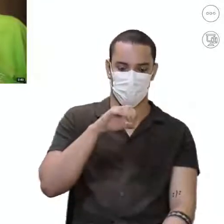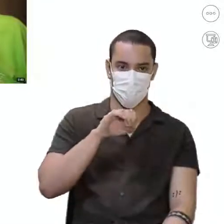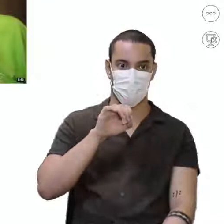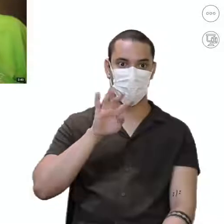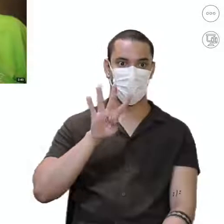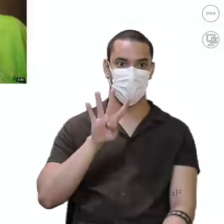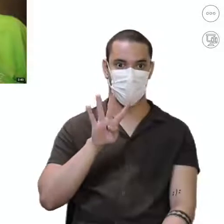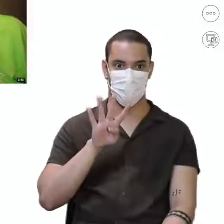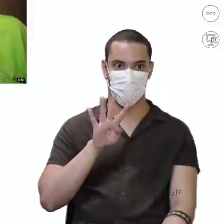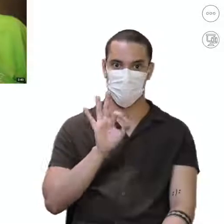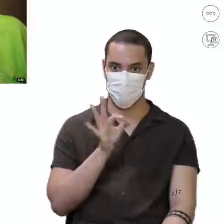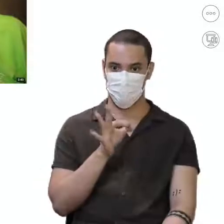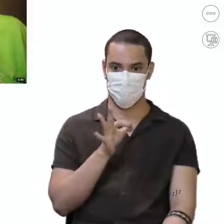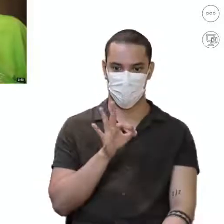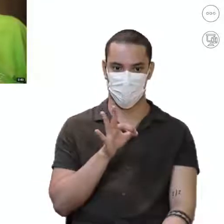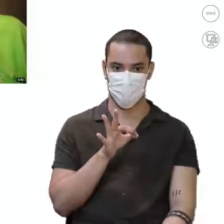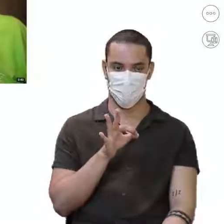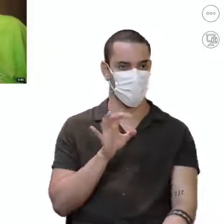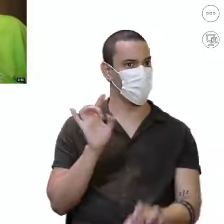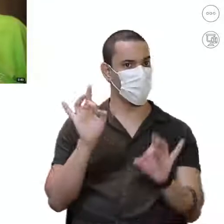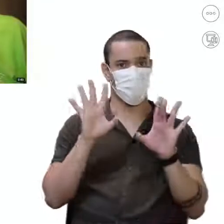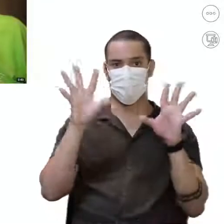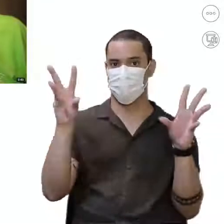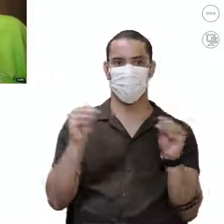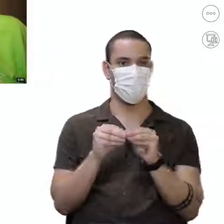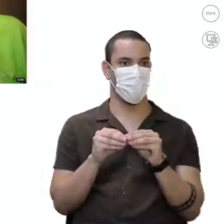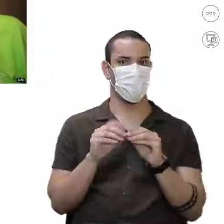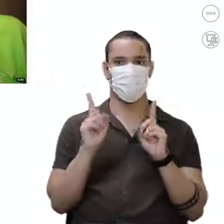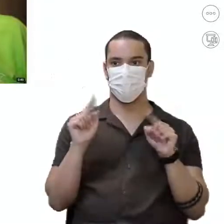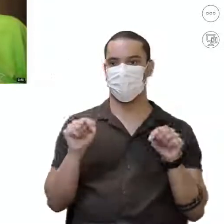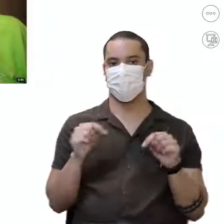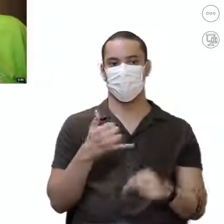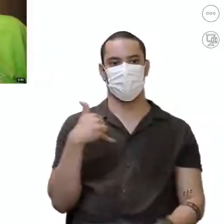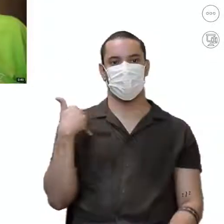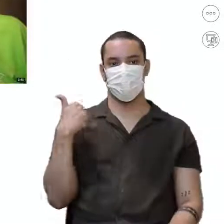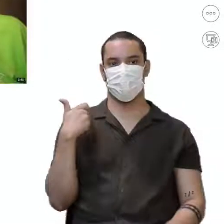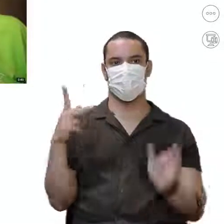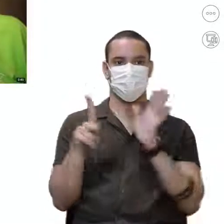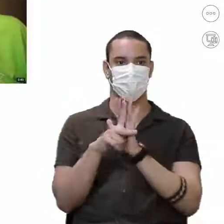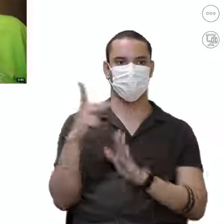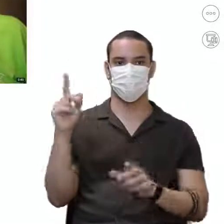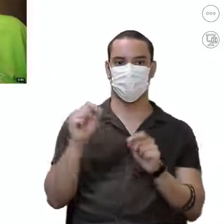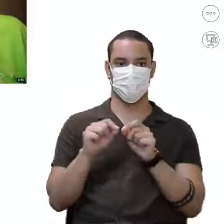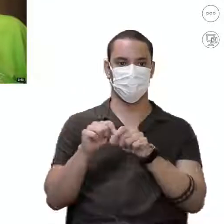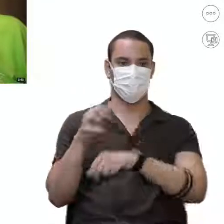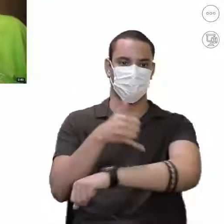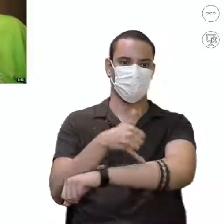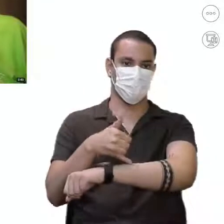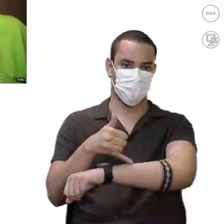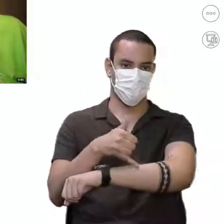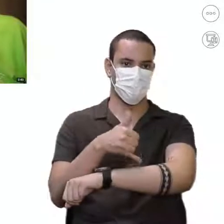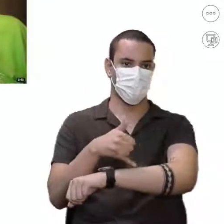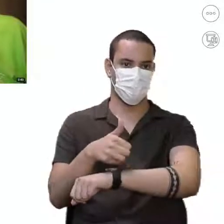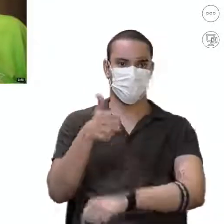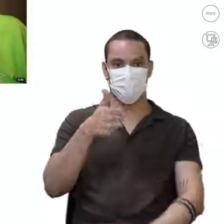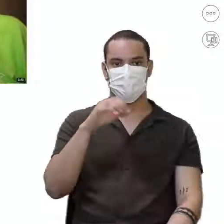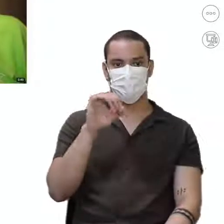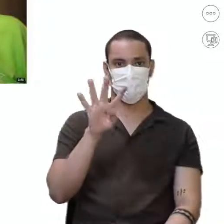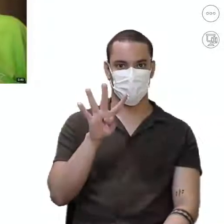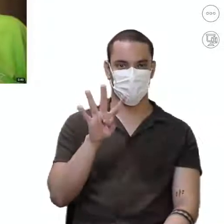aqui, 104. Só pode ser, obviamente, a idade que ele fez a tatuagem, então, okay, com 104 anos de